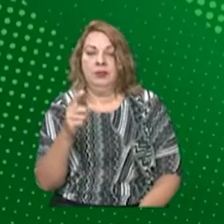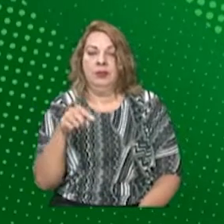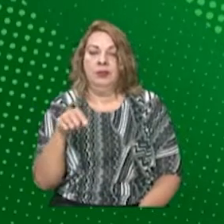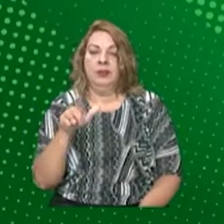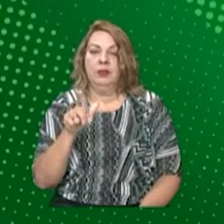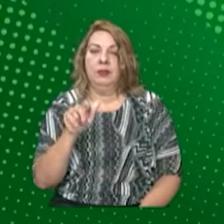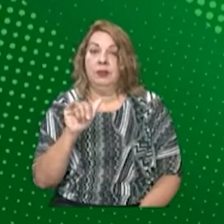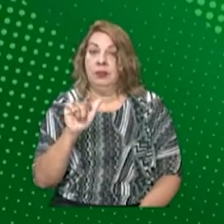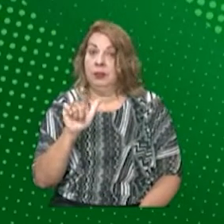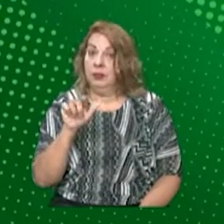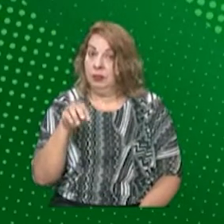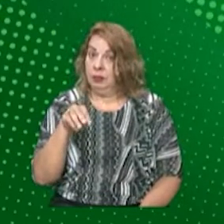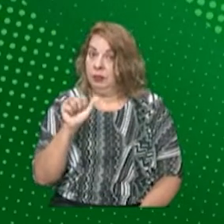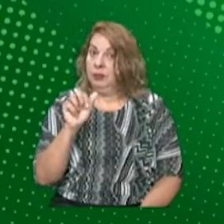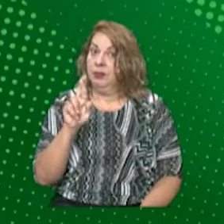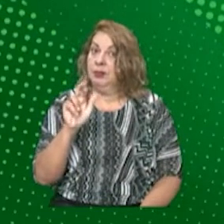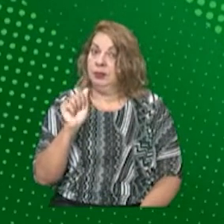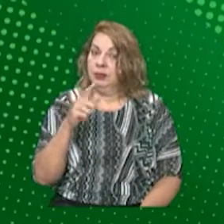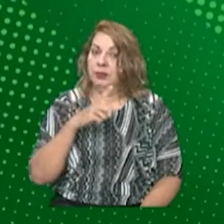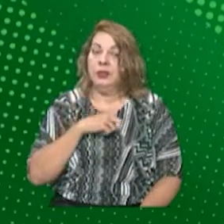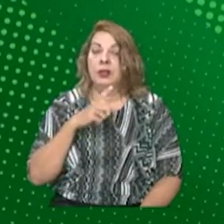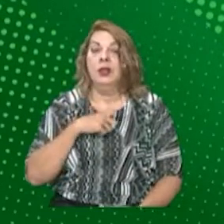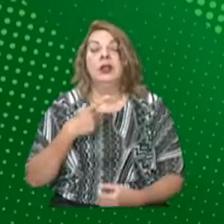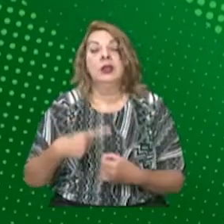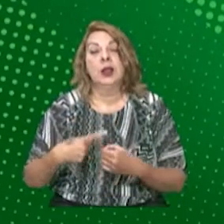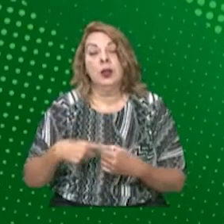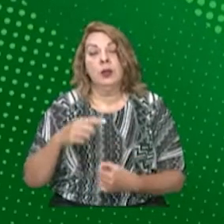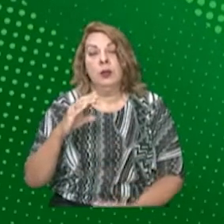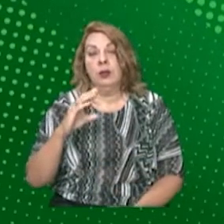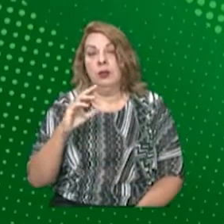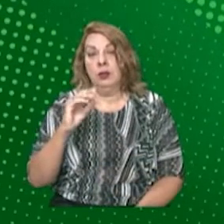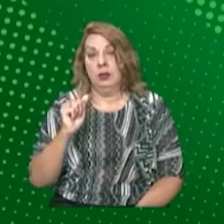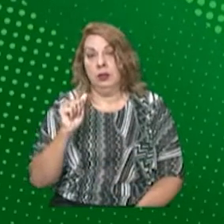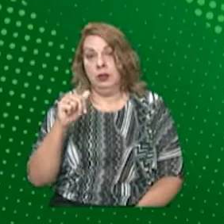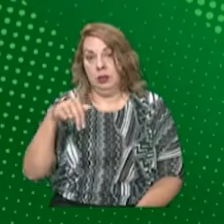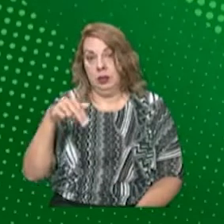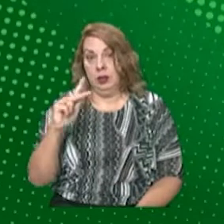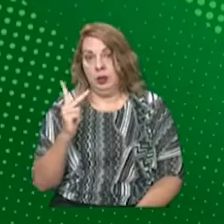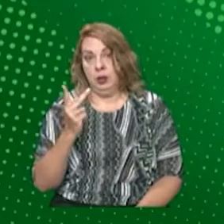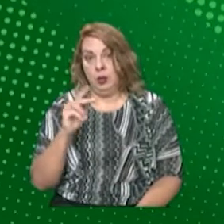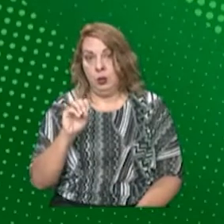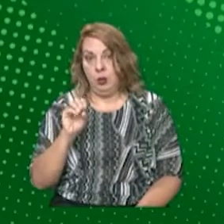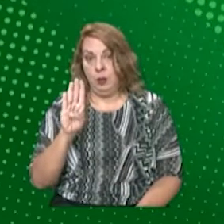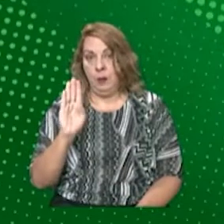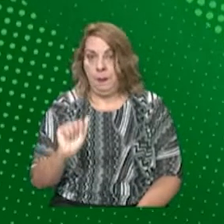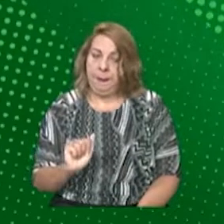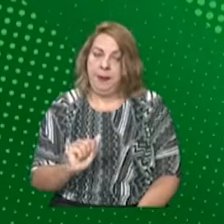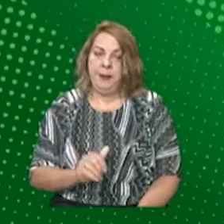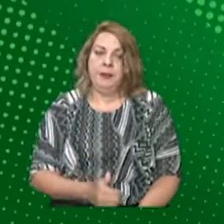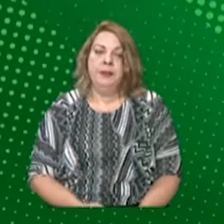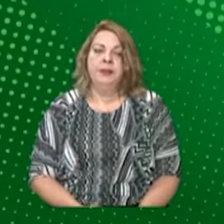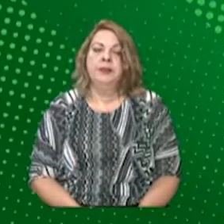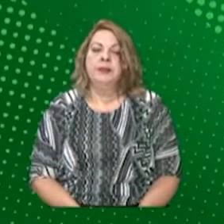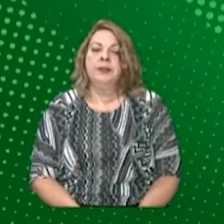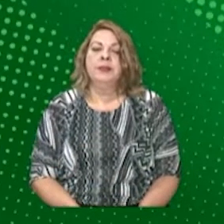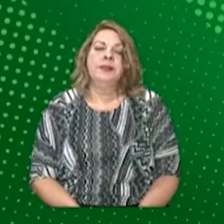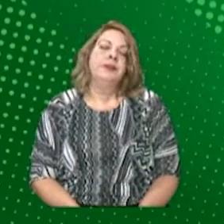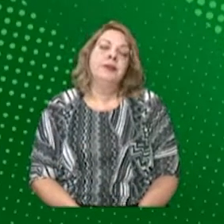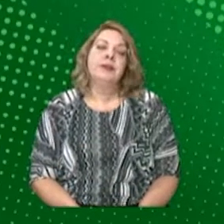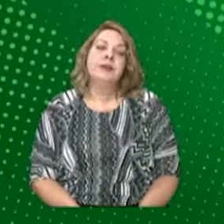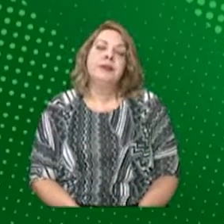280986, Gilmara de Canhoba adquiriu aí R$500, tá faturando,